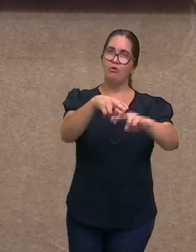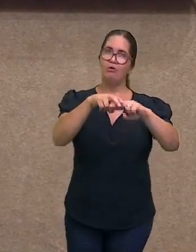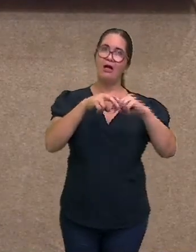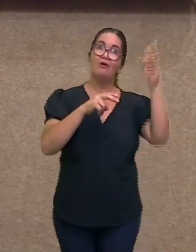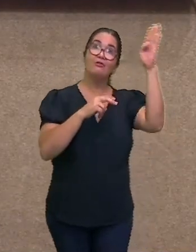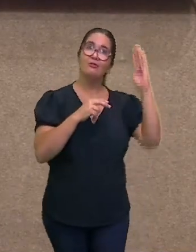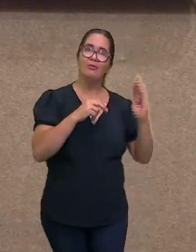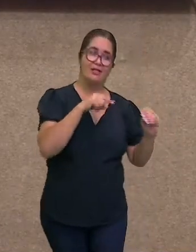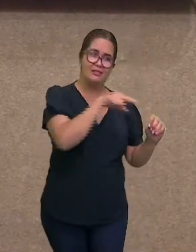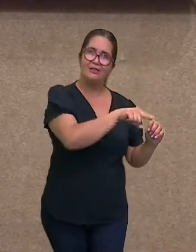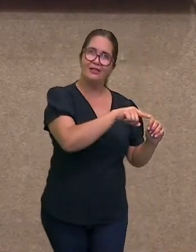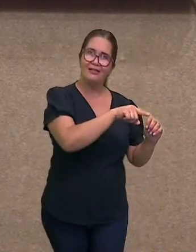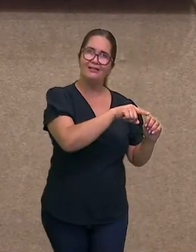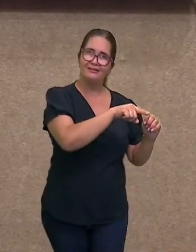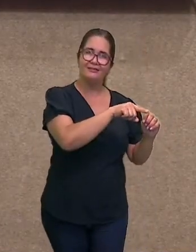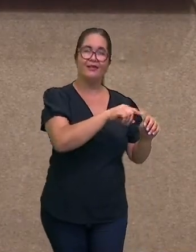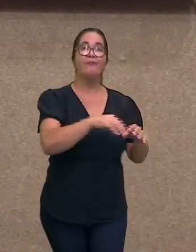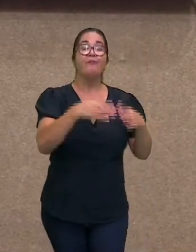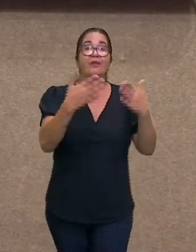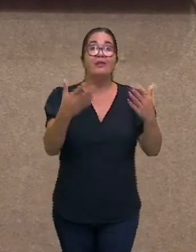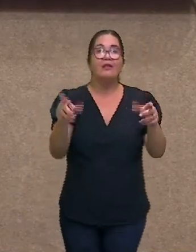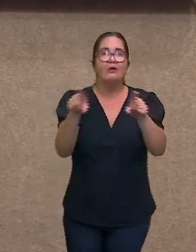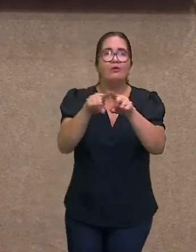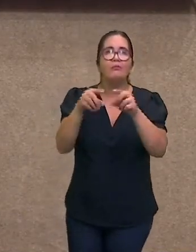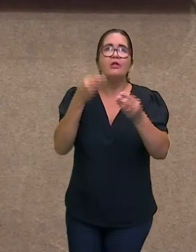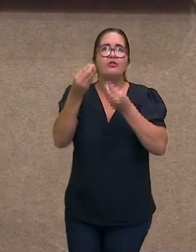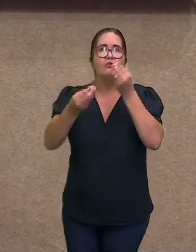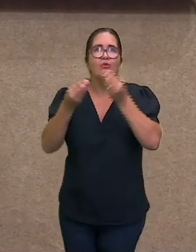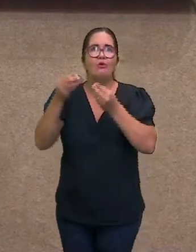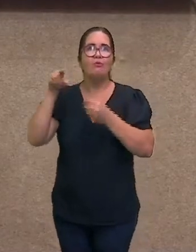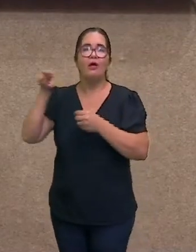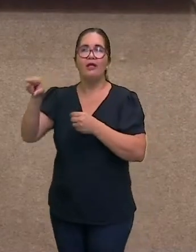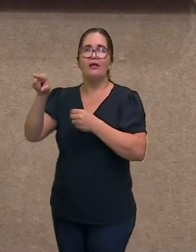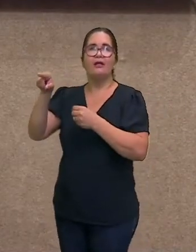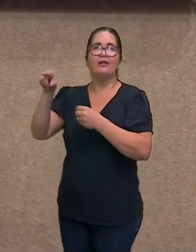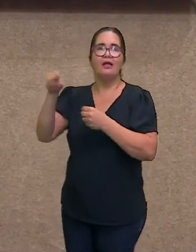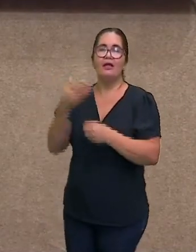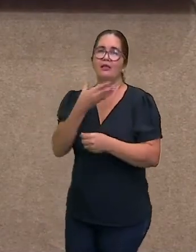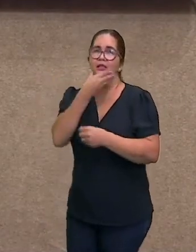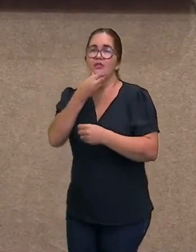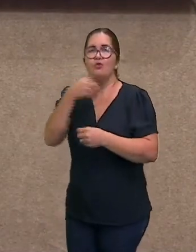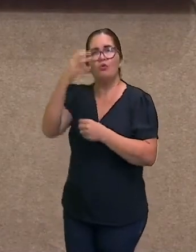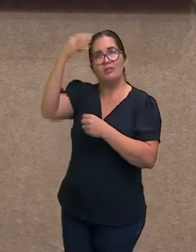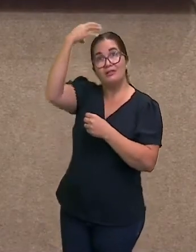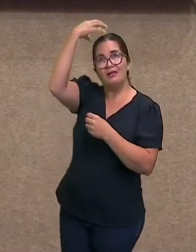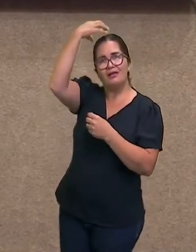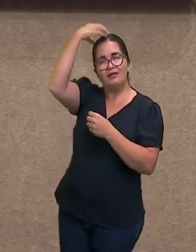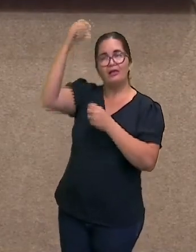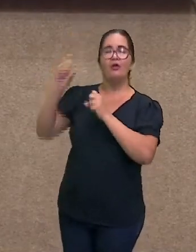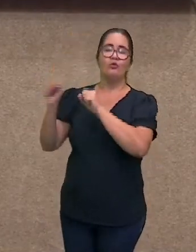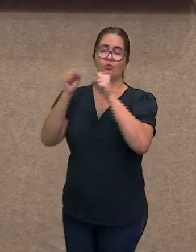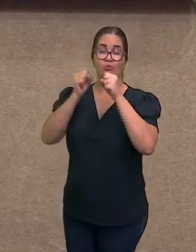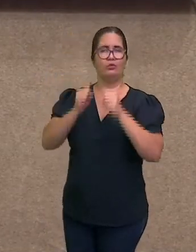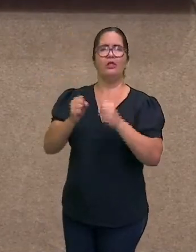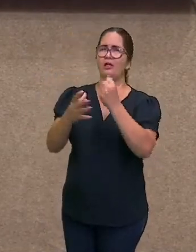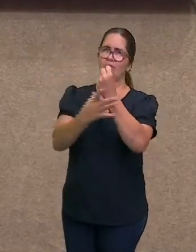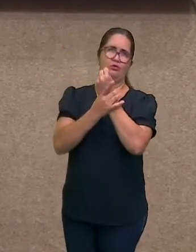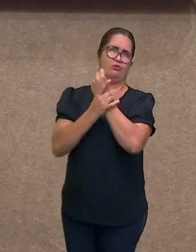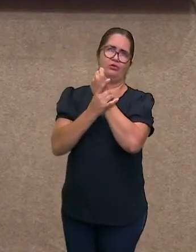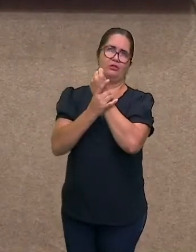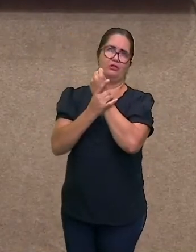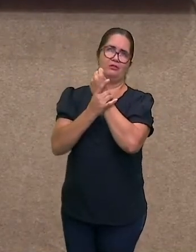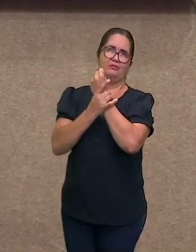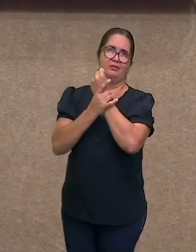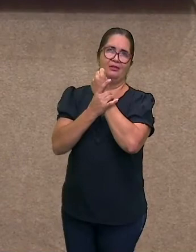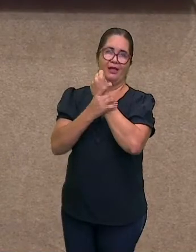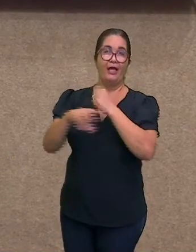João V é considerado o auge do Estado absolutista português. Então, só